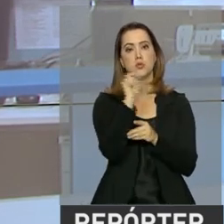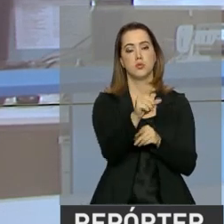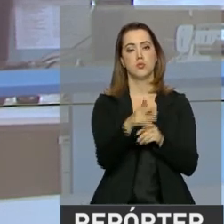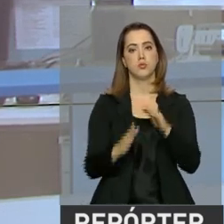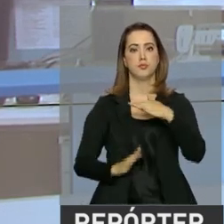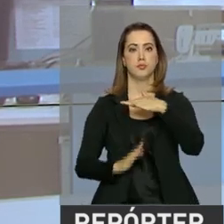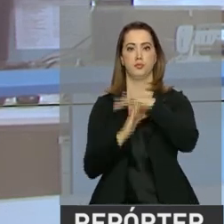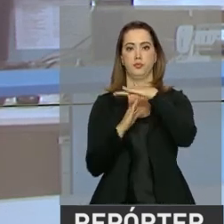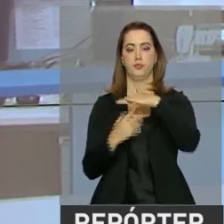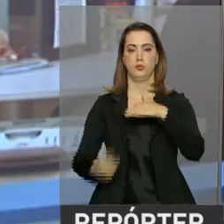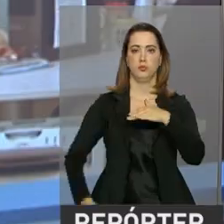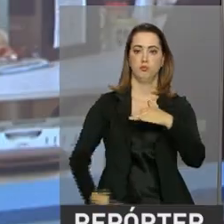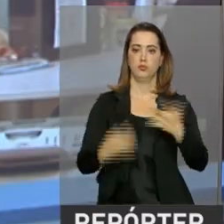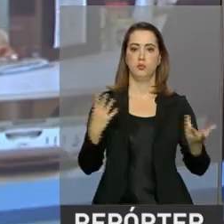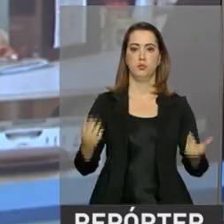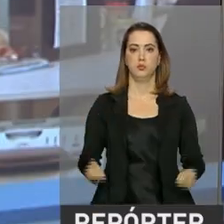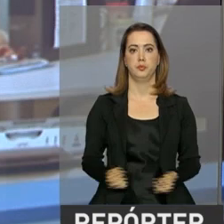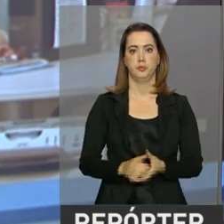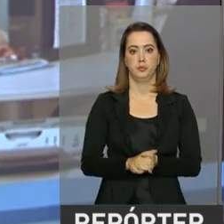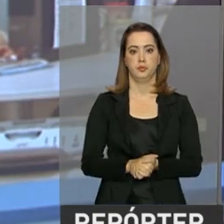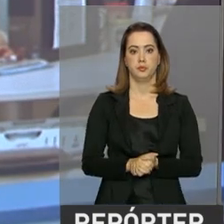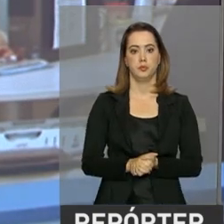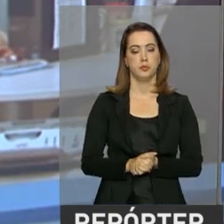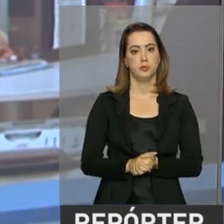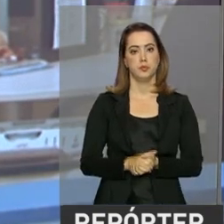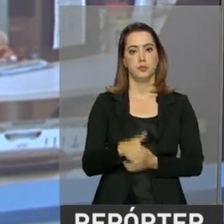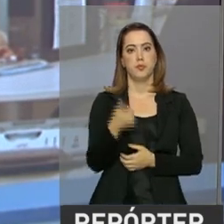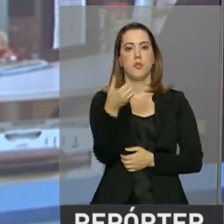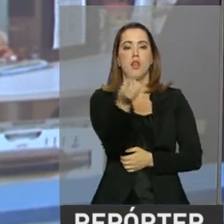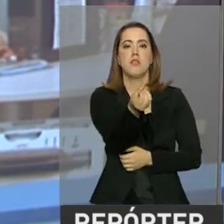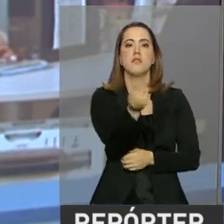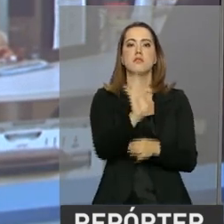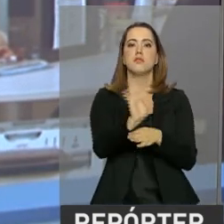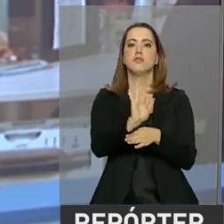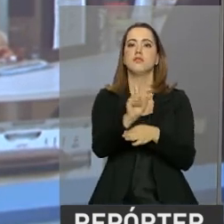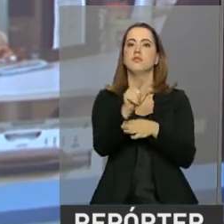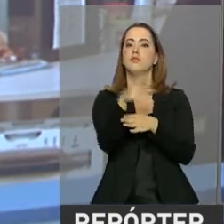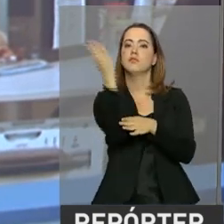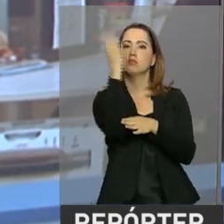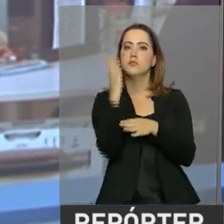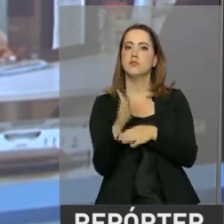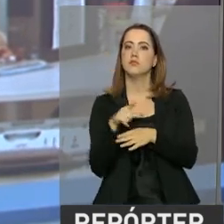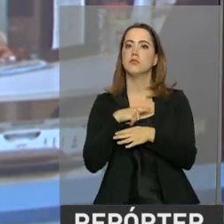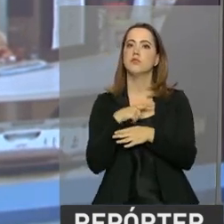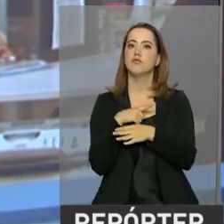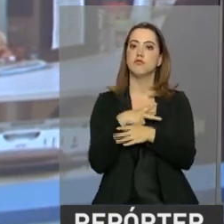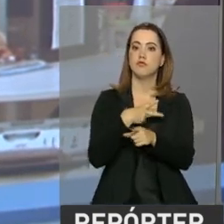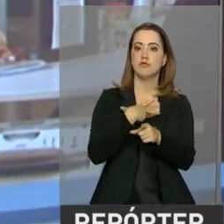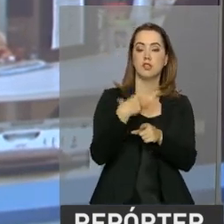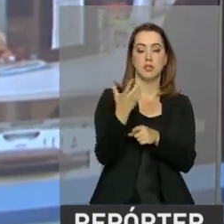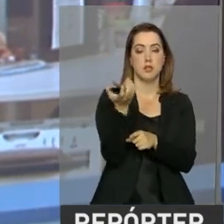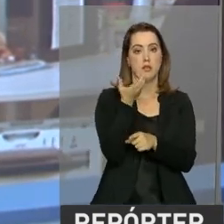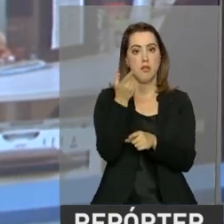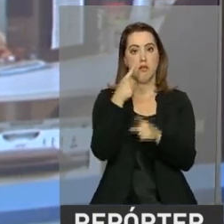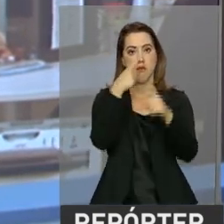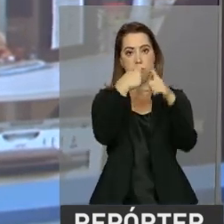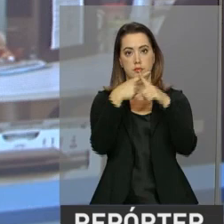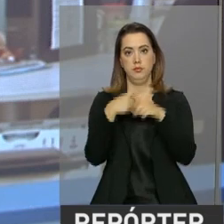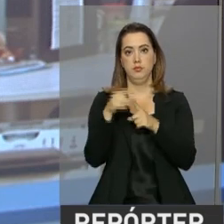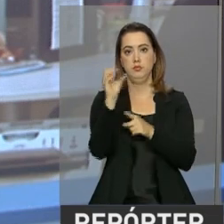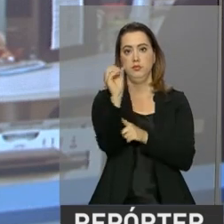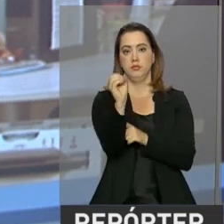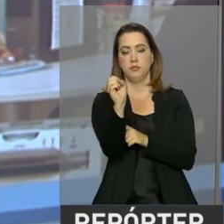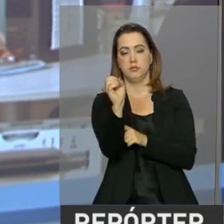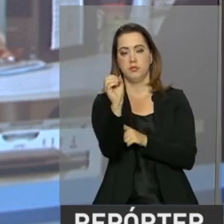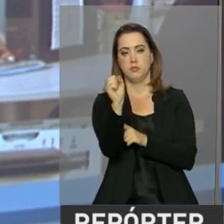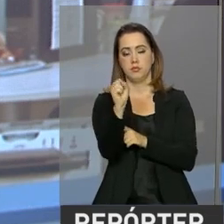os gastos públicos 16 filmes brasileiros disputam uma vaga no Oscar 2017 o número é quase o